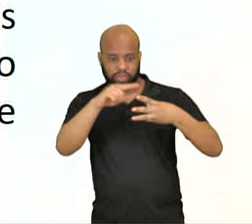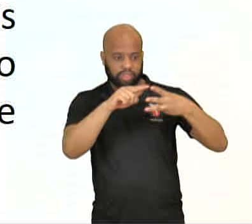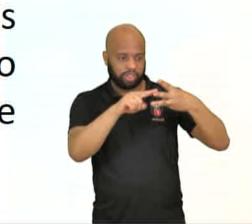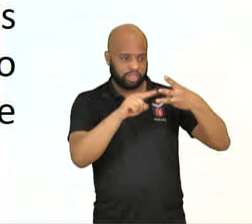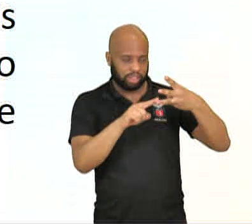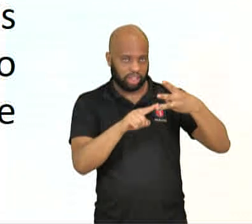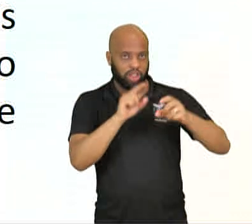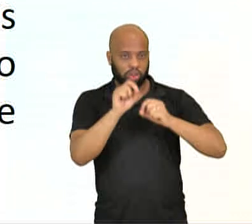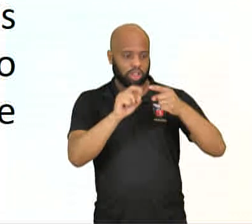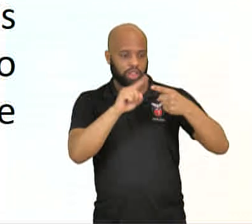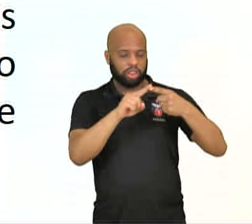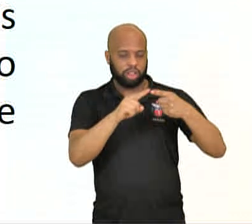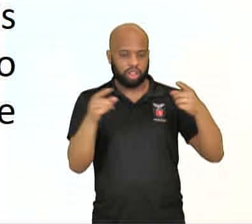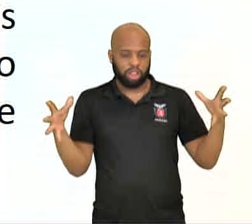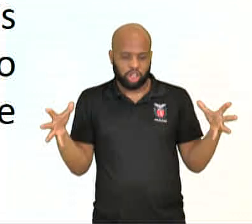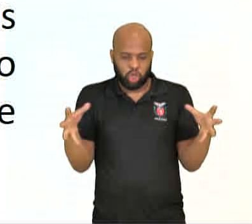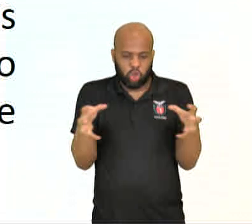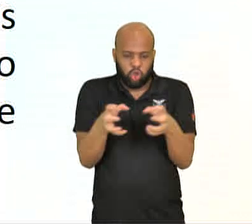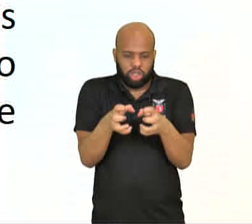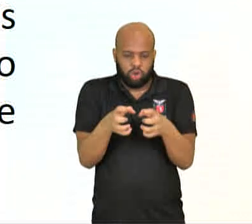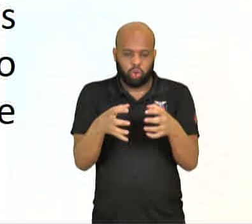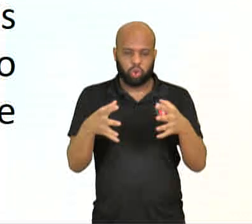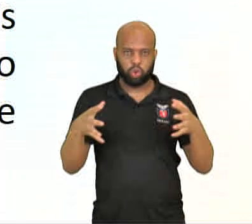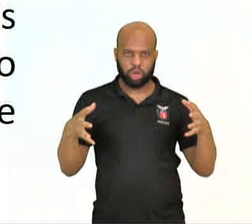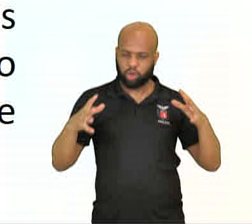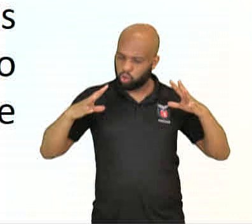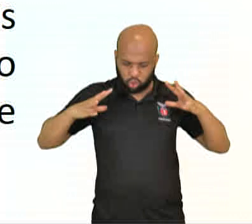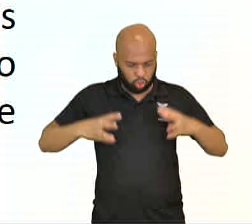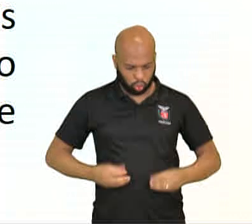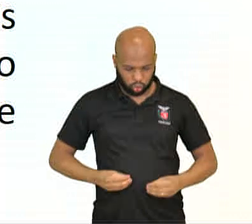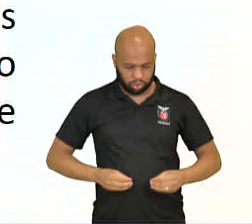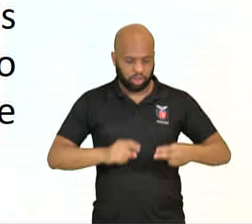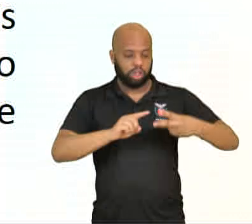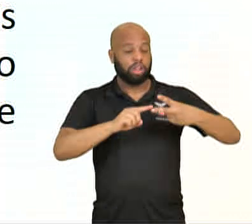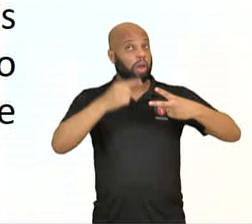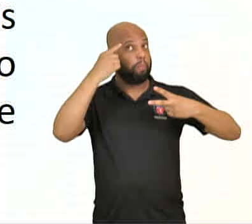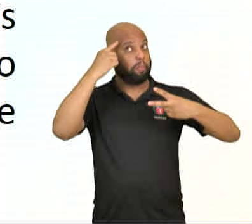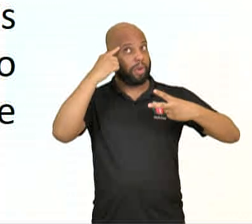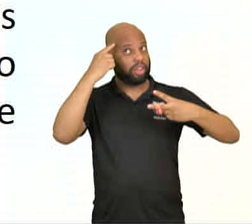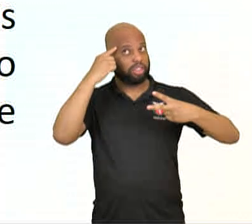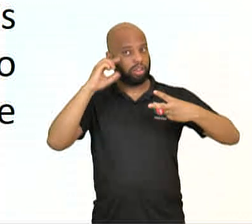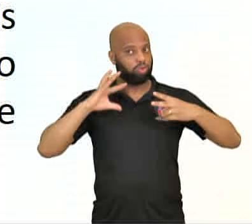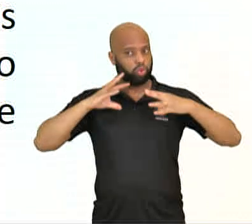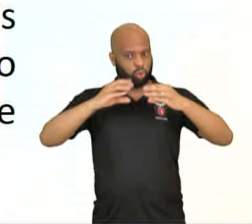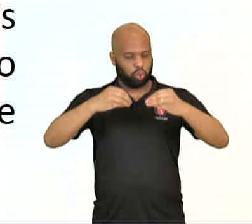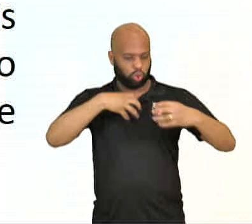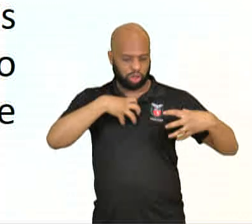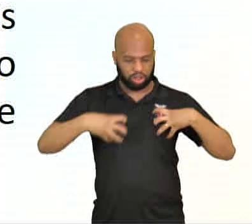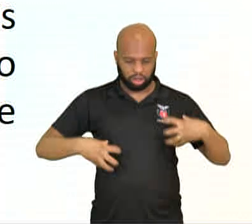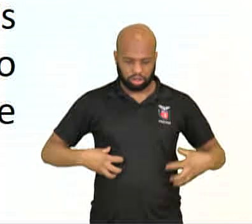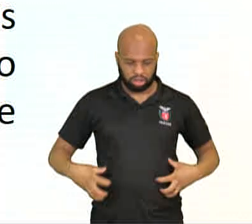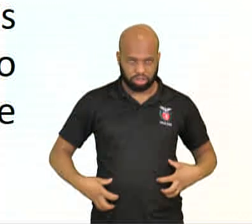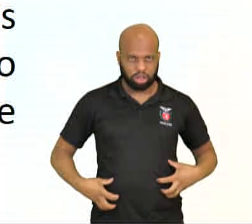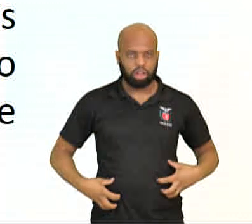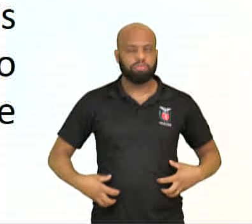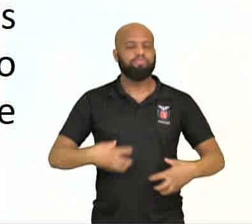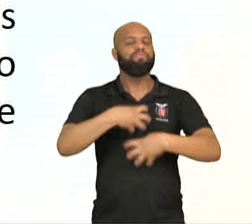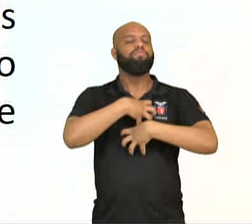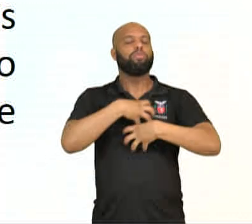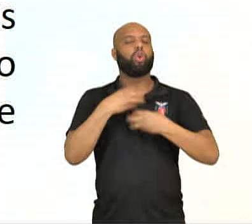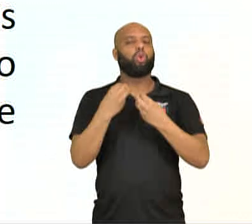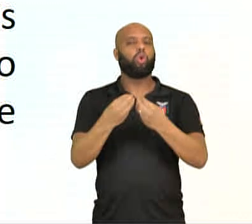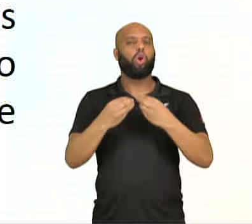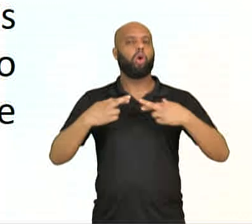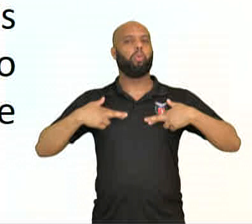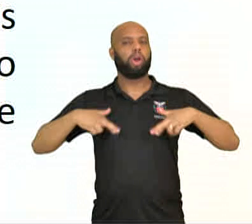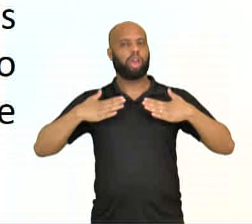contrair e relaxar os músculos da cabeça aos pés, depois repassar mentalmente cada uma das partes do corpo para sentir como se